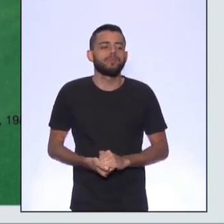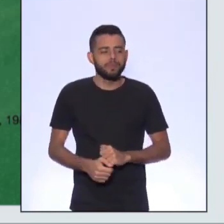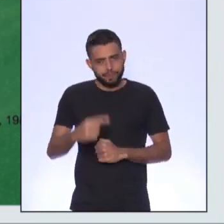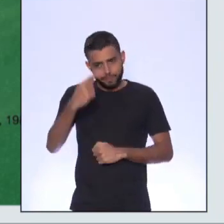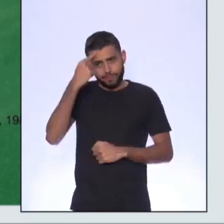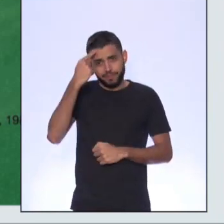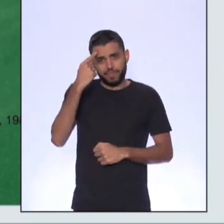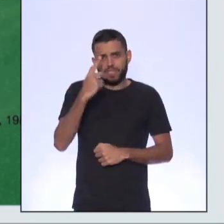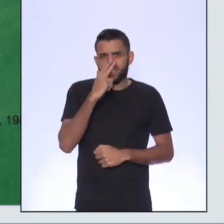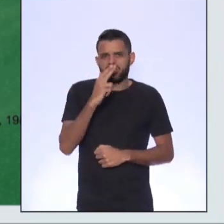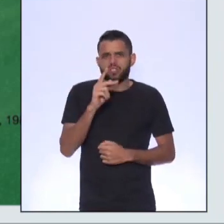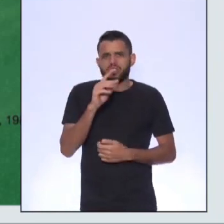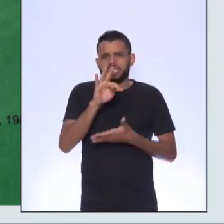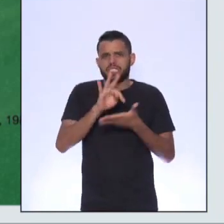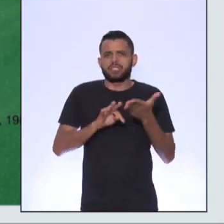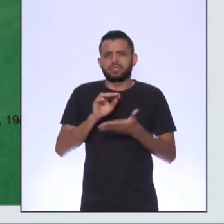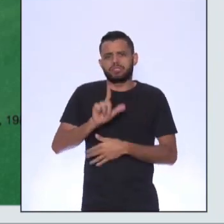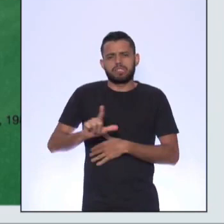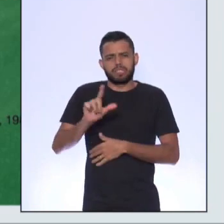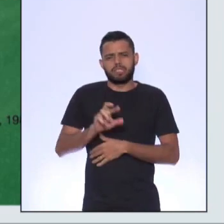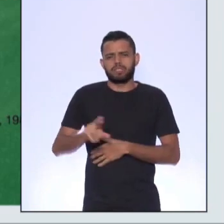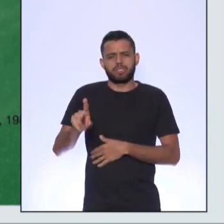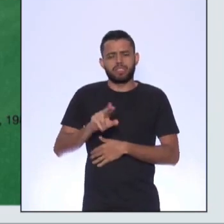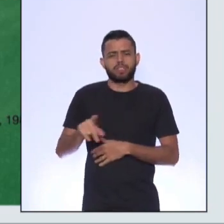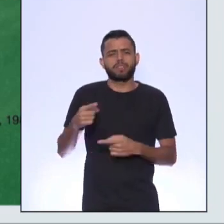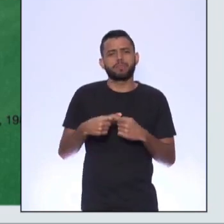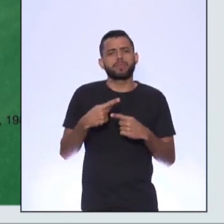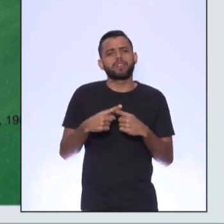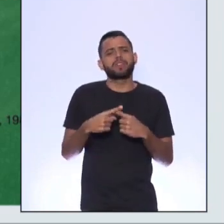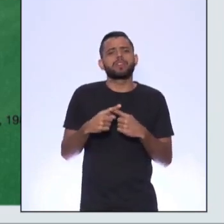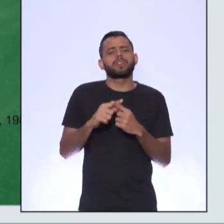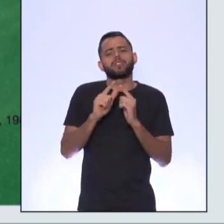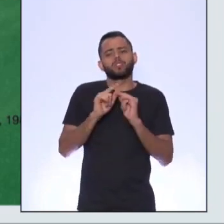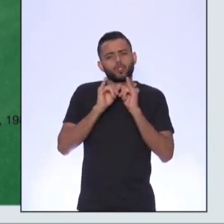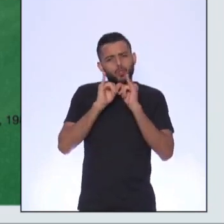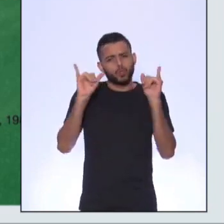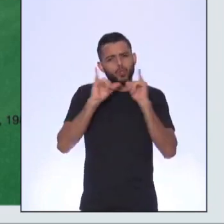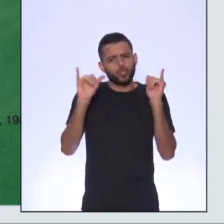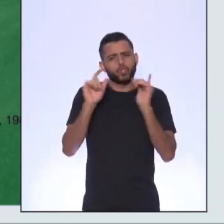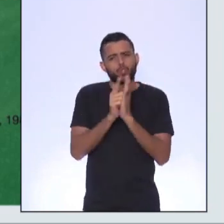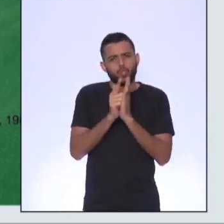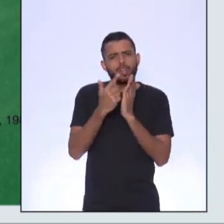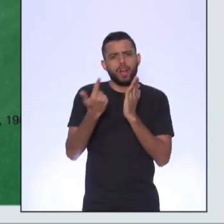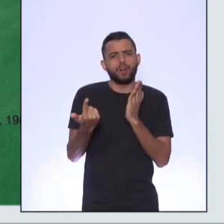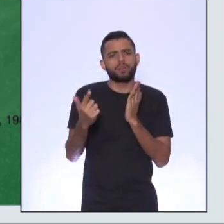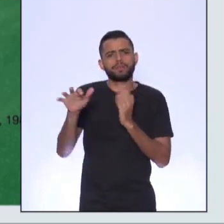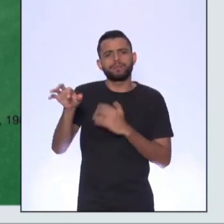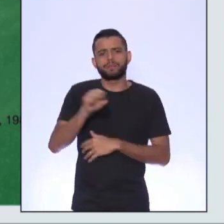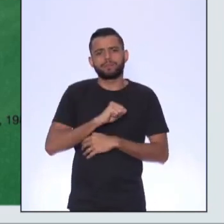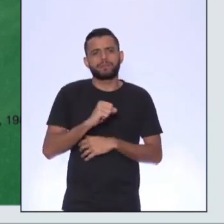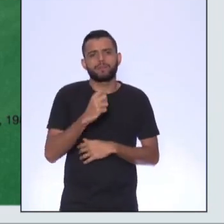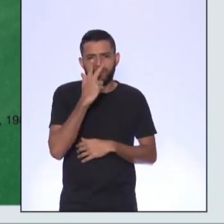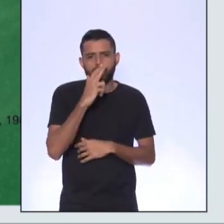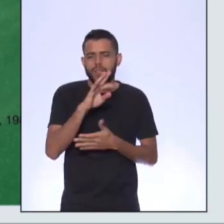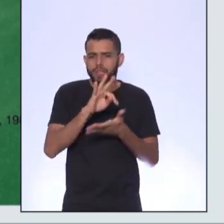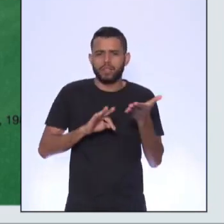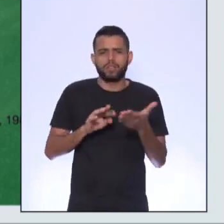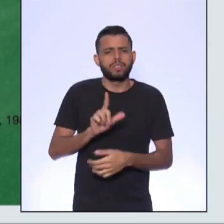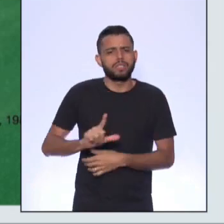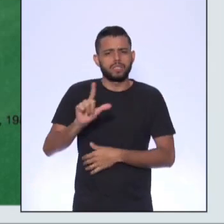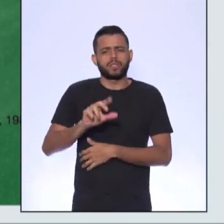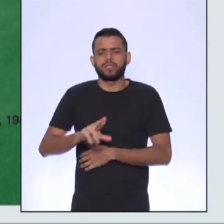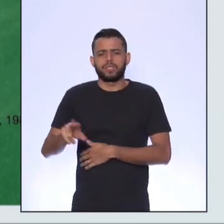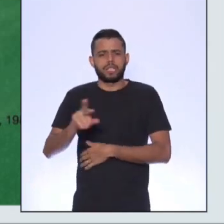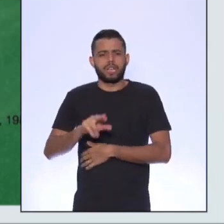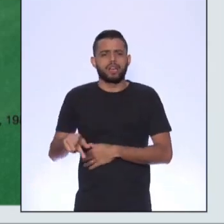não literário, porque está escrito, poema tirado de uma notícia de jornal. Notícia de jornal eu sei que é texto não literário. Eu tenho dados